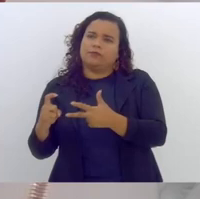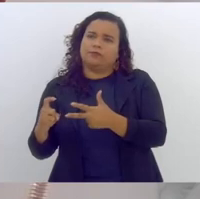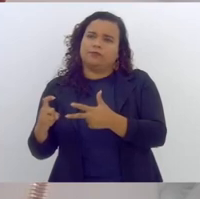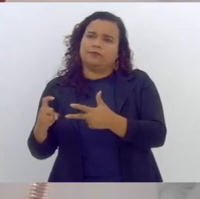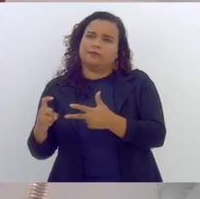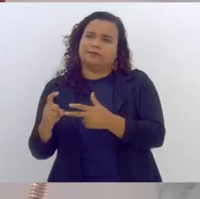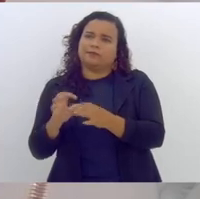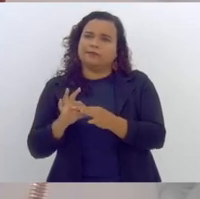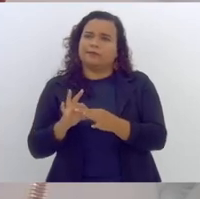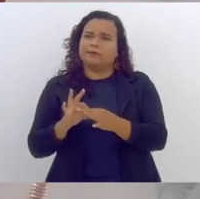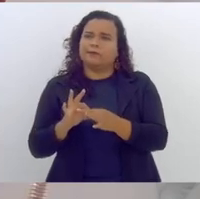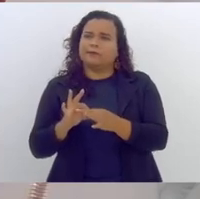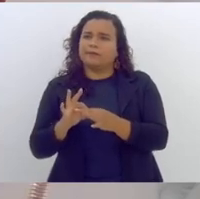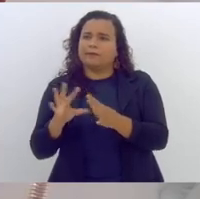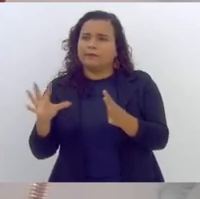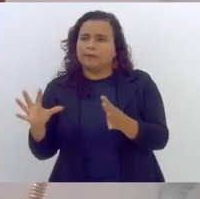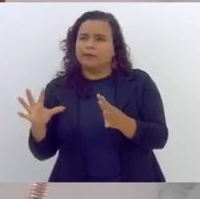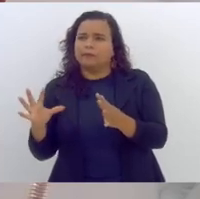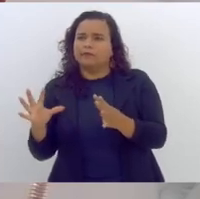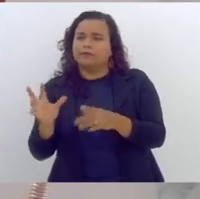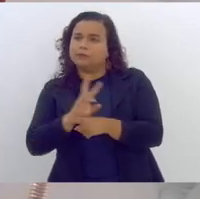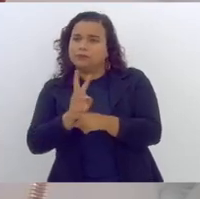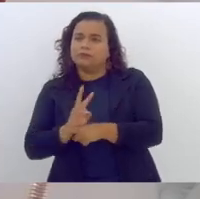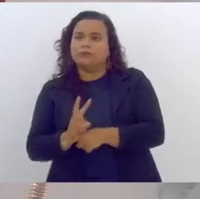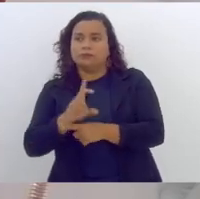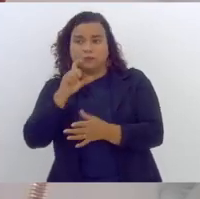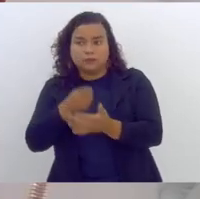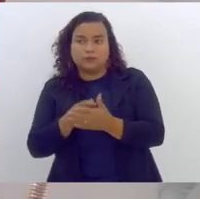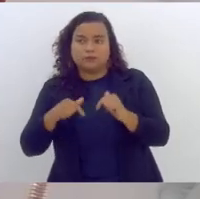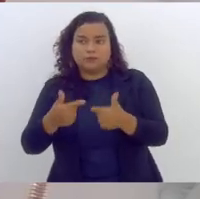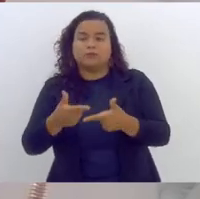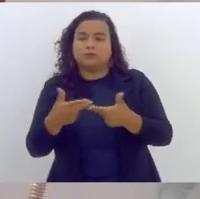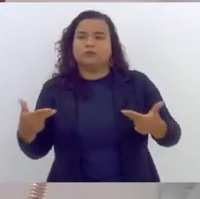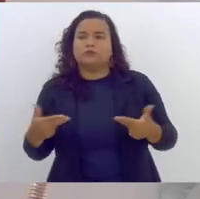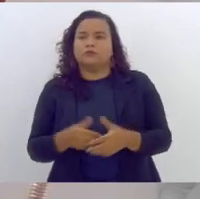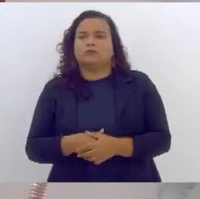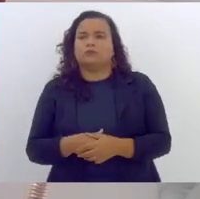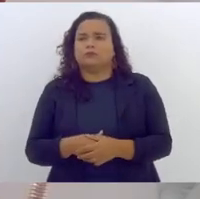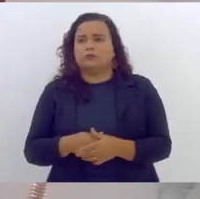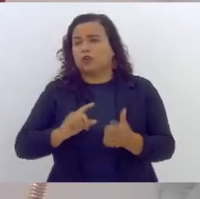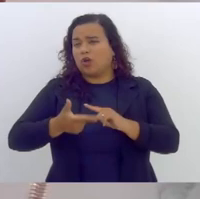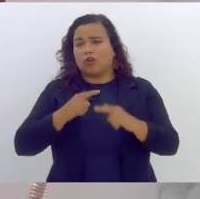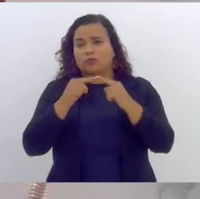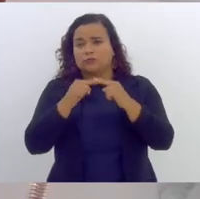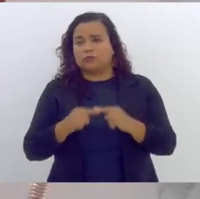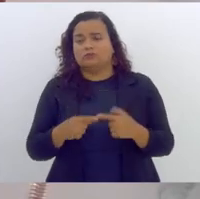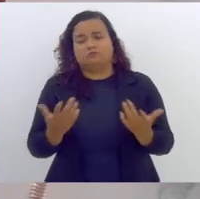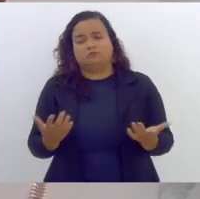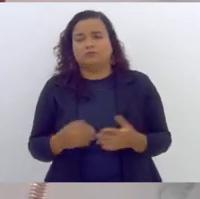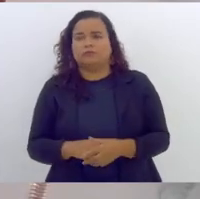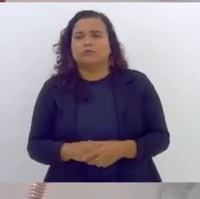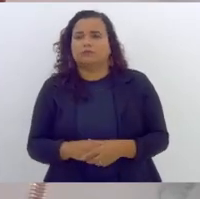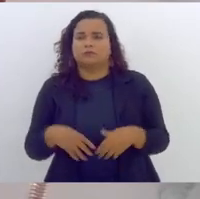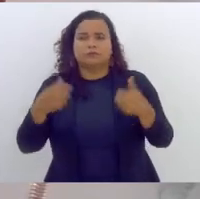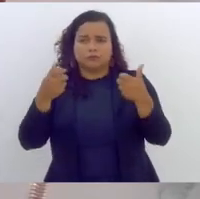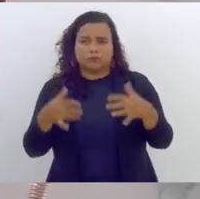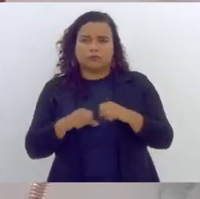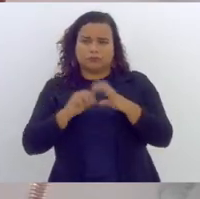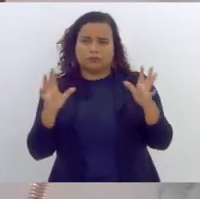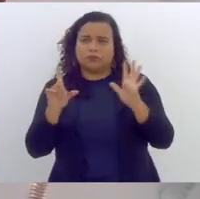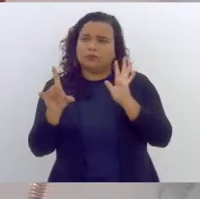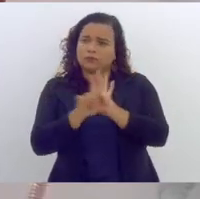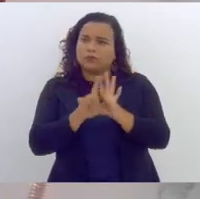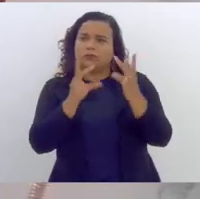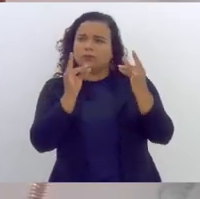papel de autorizar a quem está fiscalizando a tomar determinado ato Isso parece lógico então só para explicar que foi